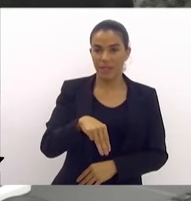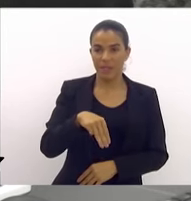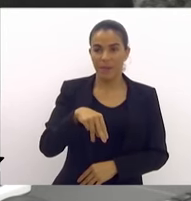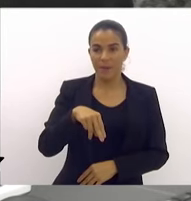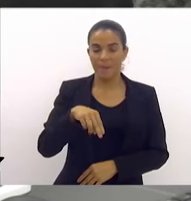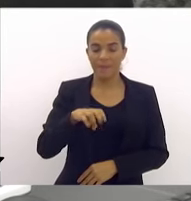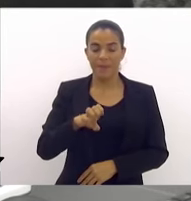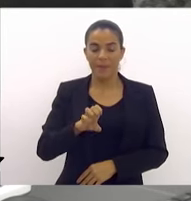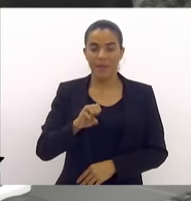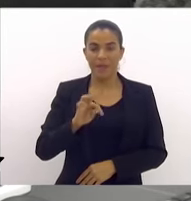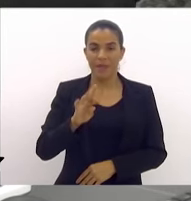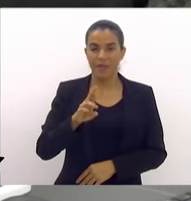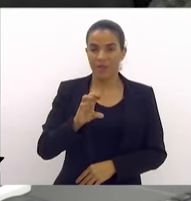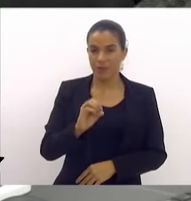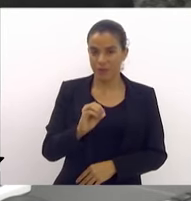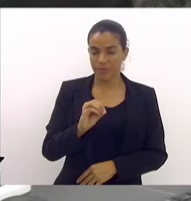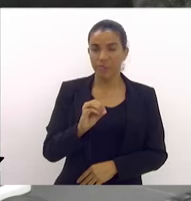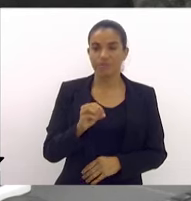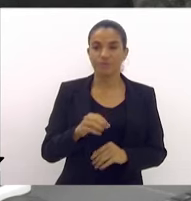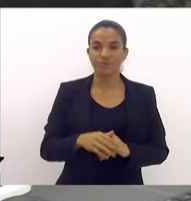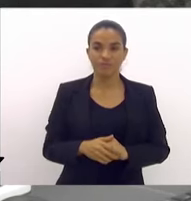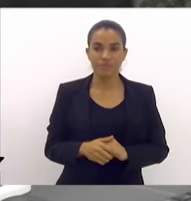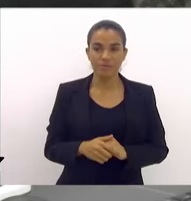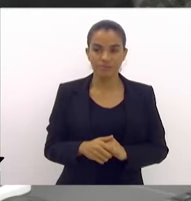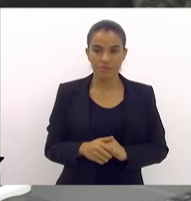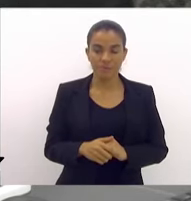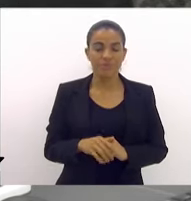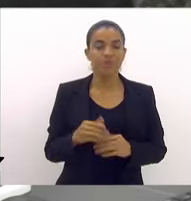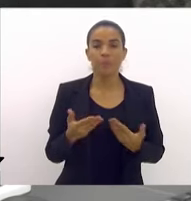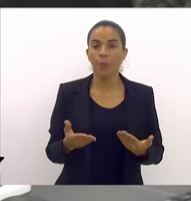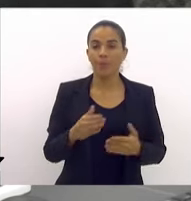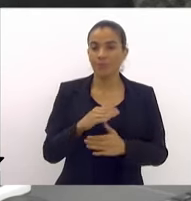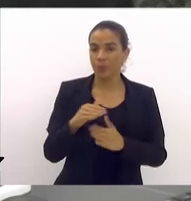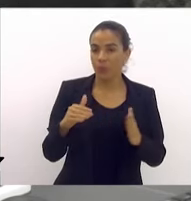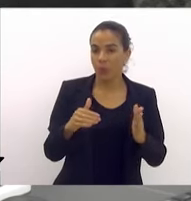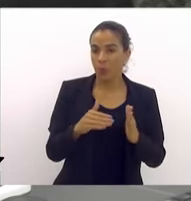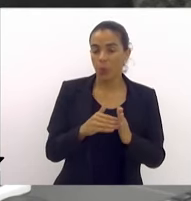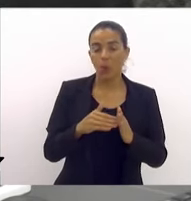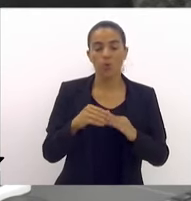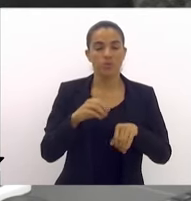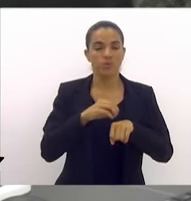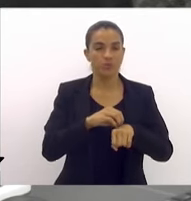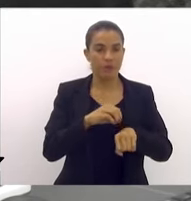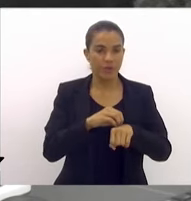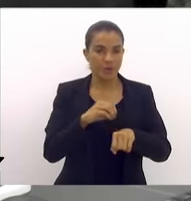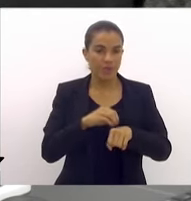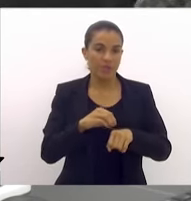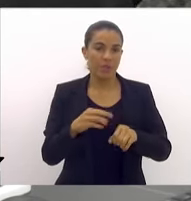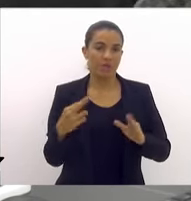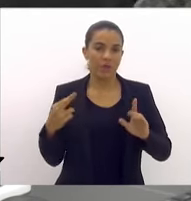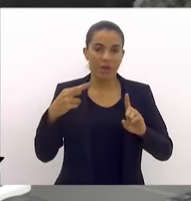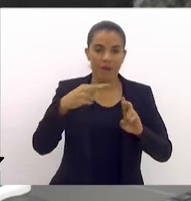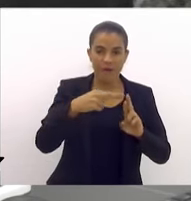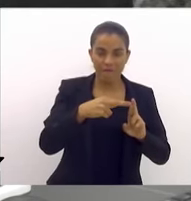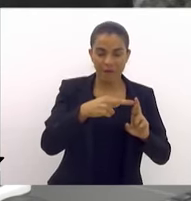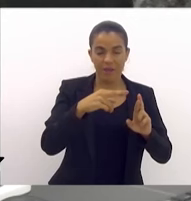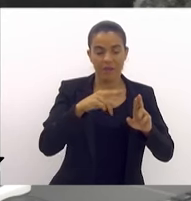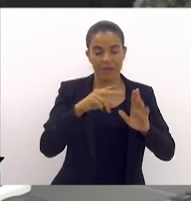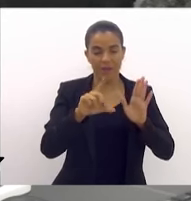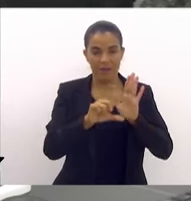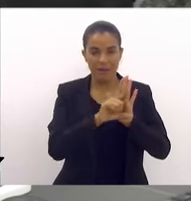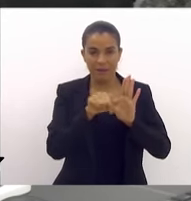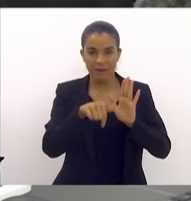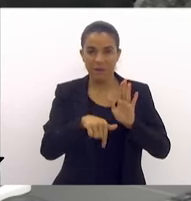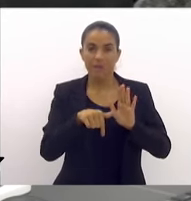na emenda aditiva número 8, é a seguinte: todos os veículos a que se refere esta lei, mesmo na categoria protótipo,